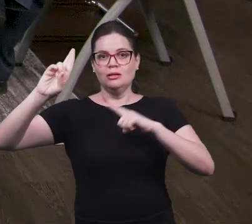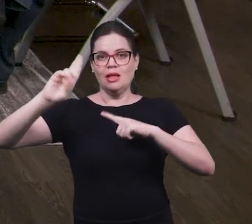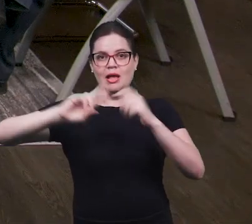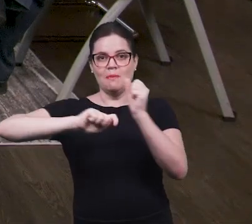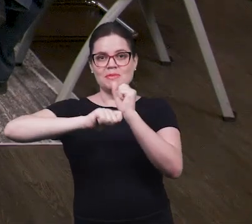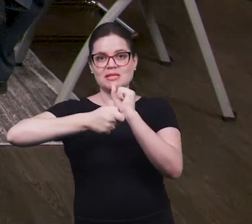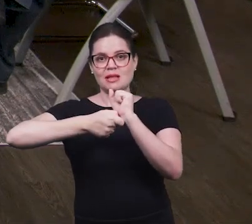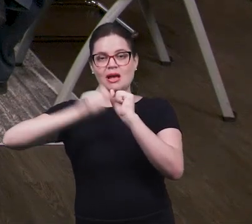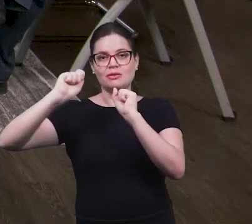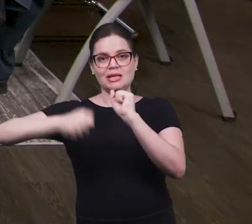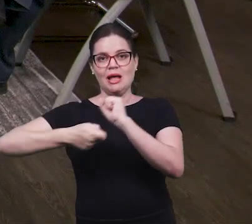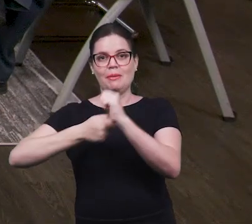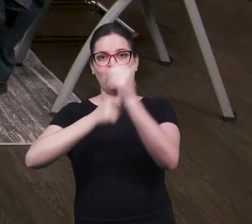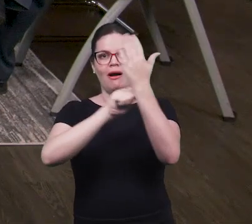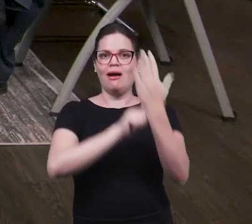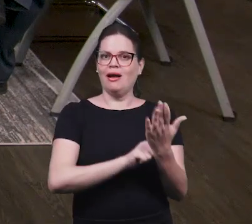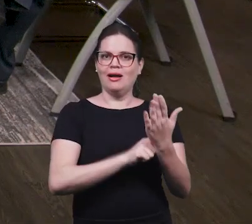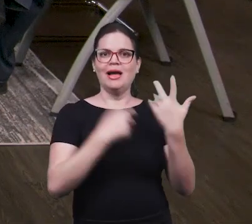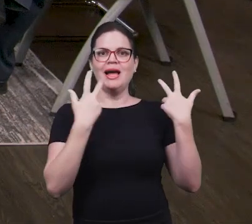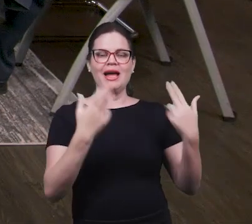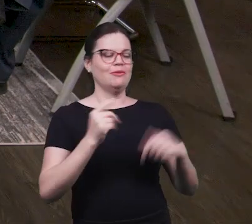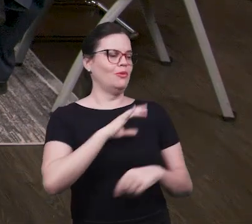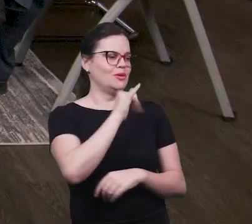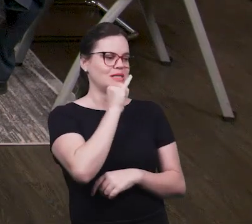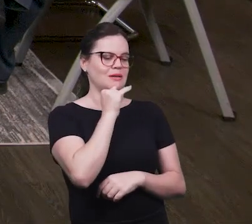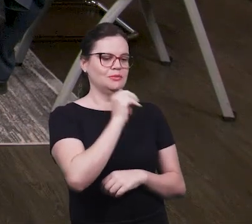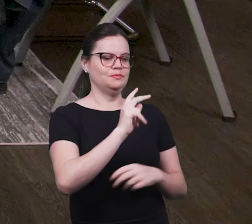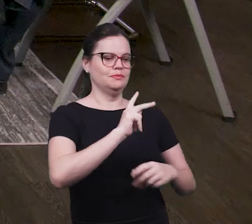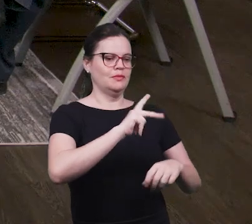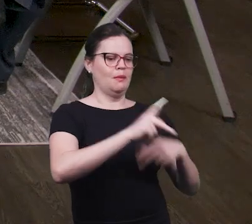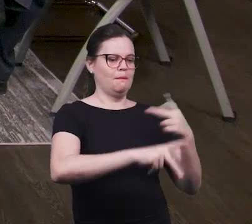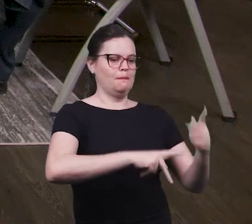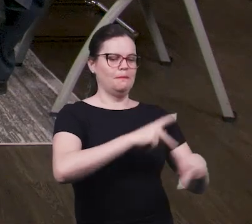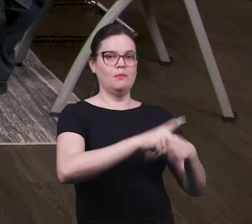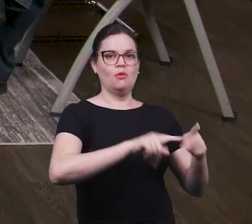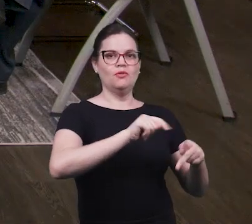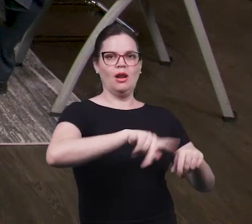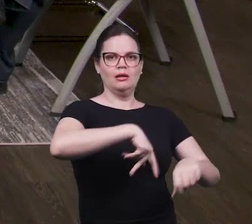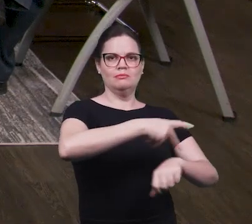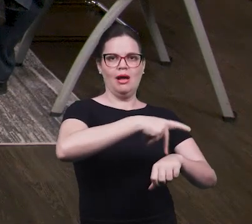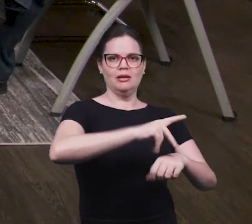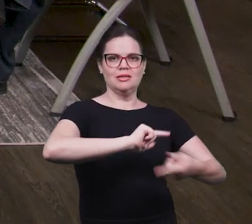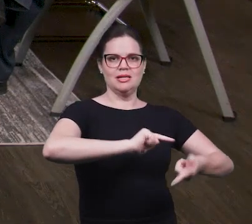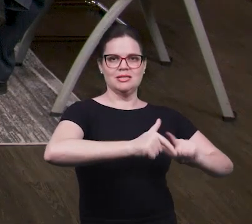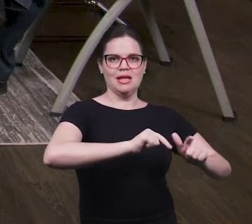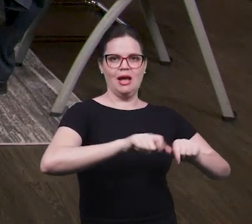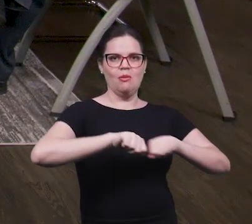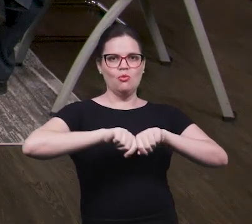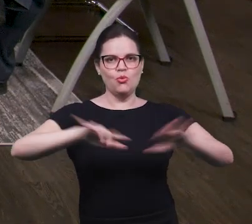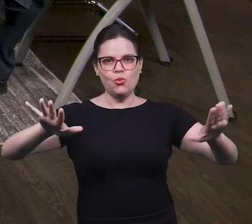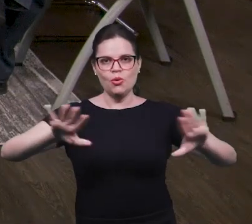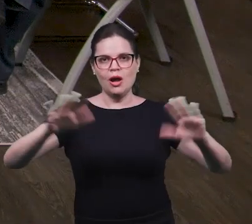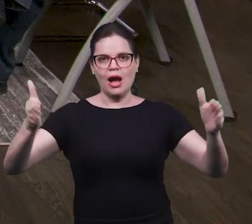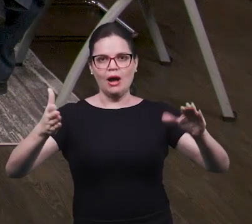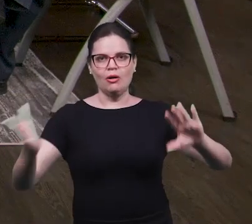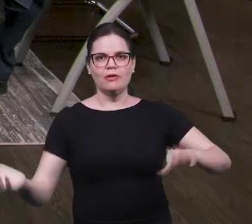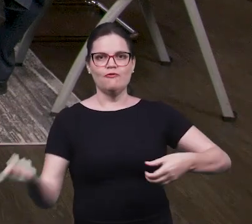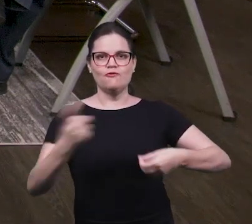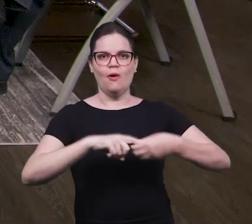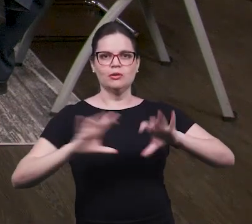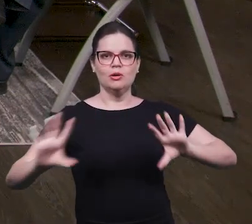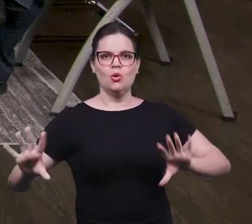Davi. E como o amor fraternal. Agora, a